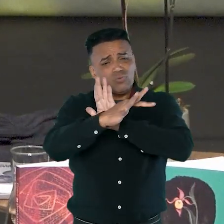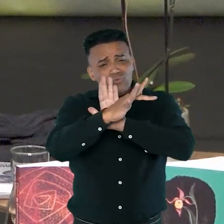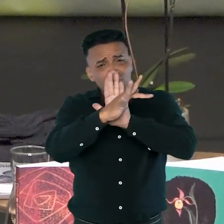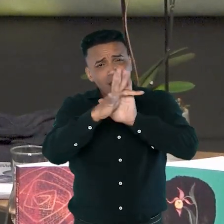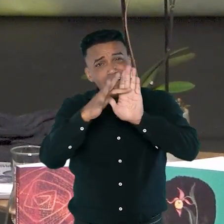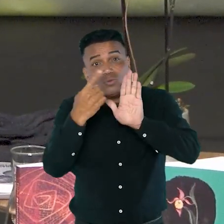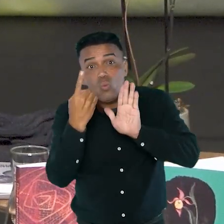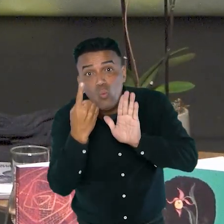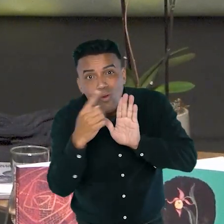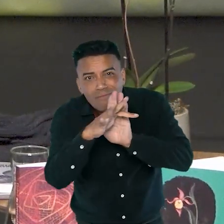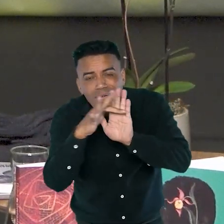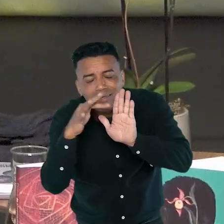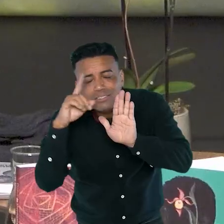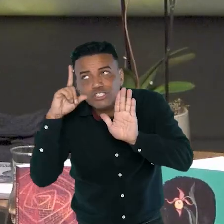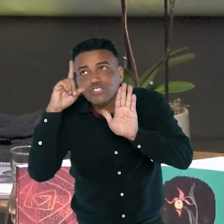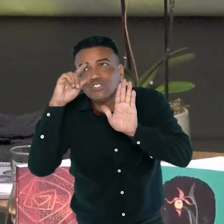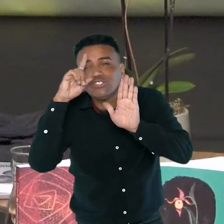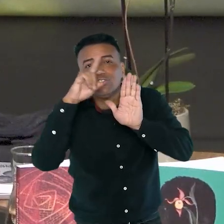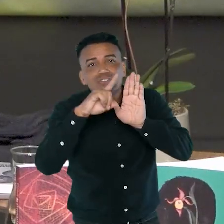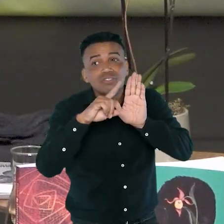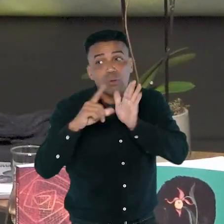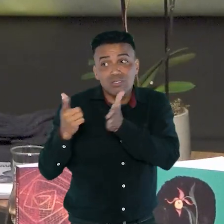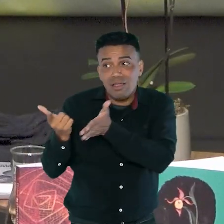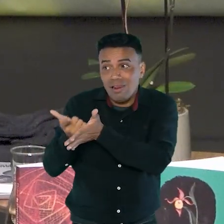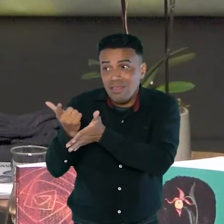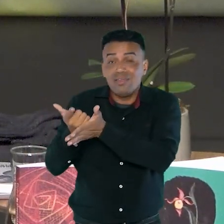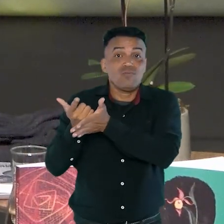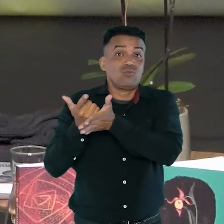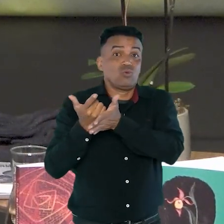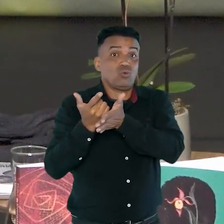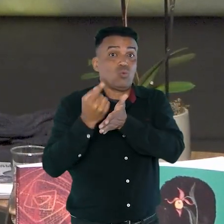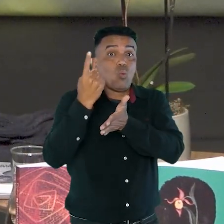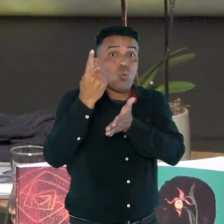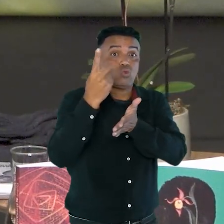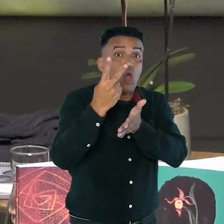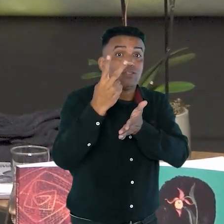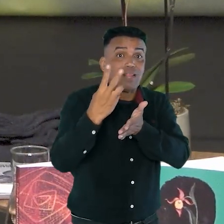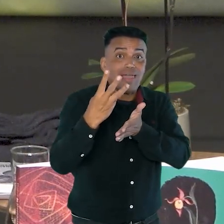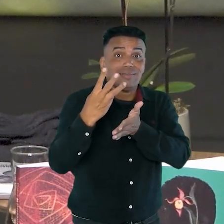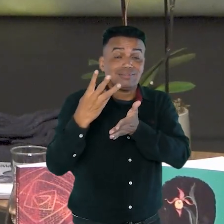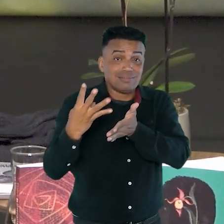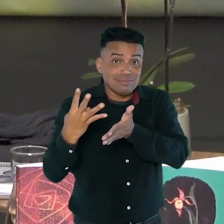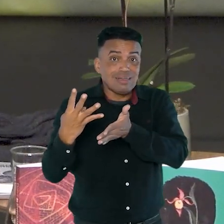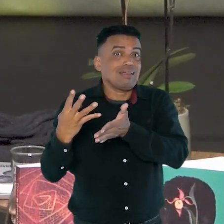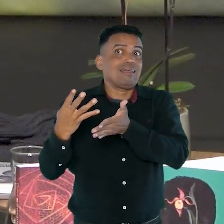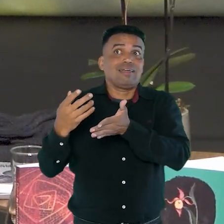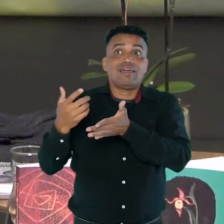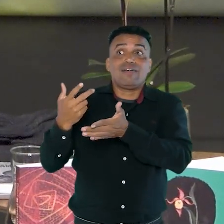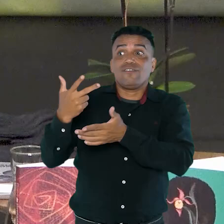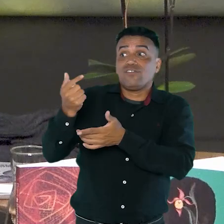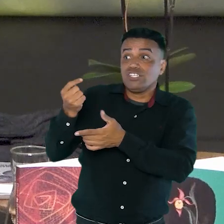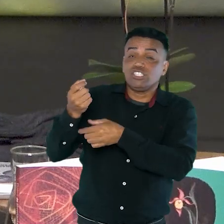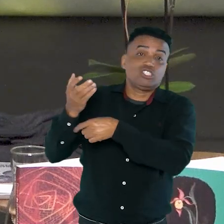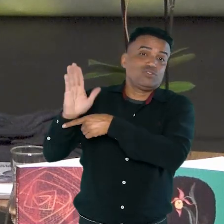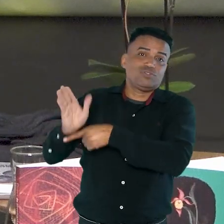frase para escrever é muito difícil, que pode vir de um livro, de 2 livros, de 3 livros, de 20 filmes, de 20